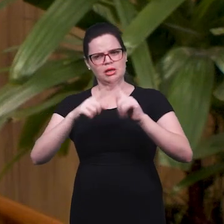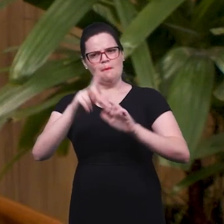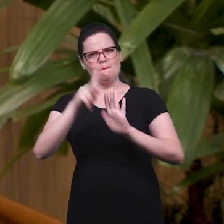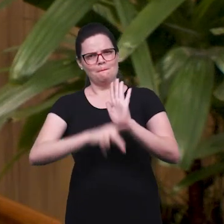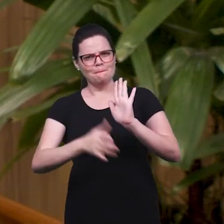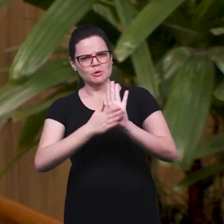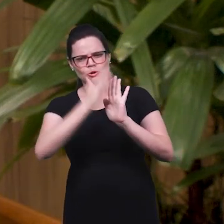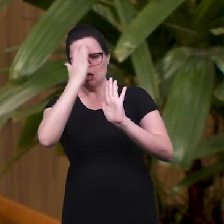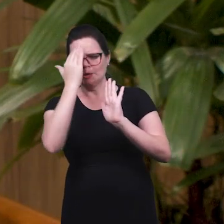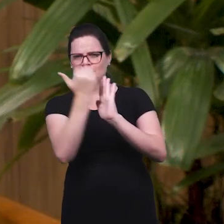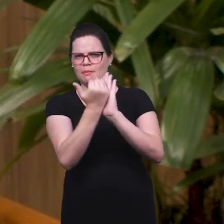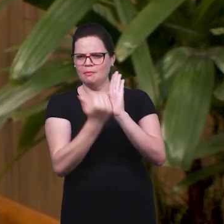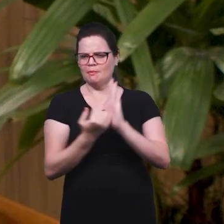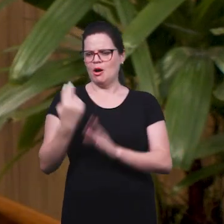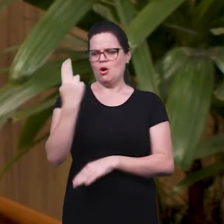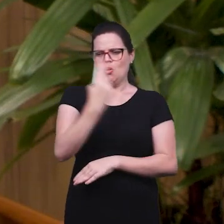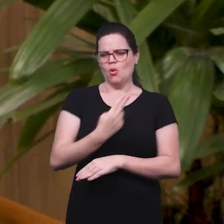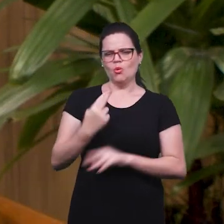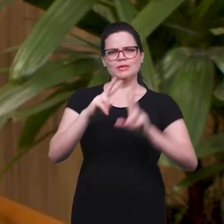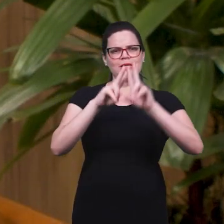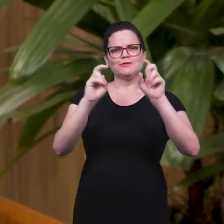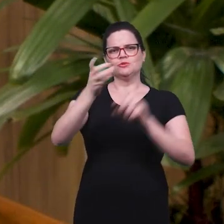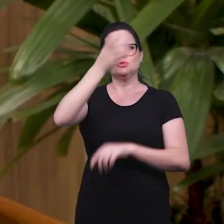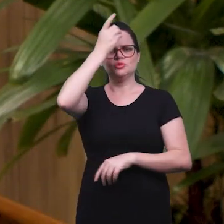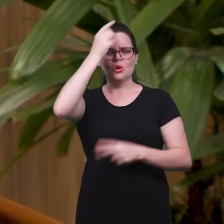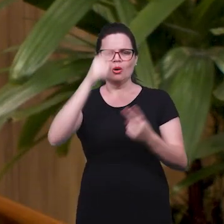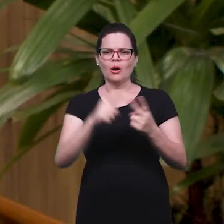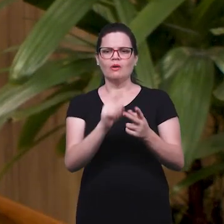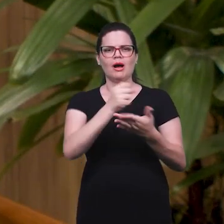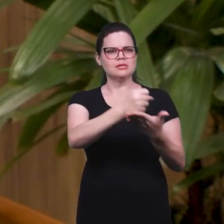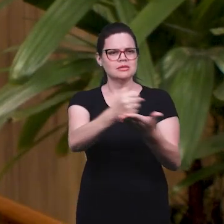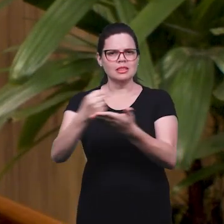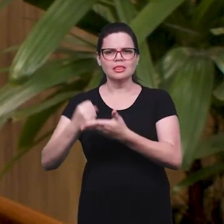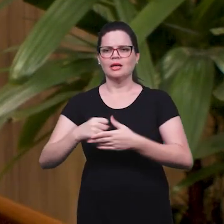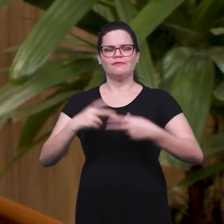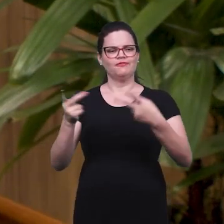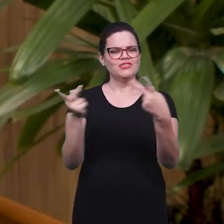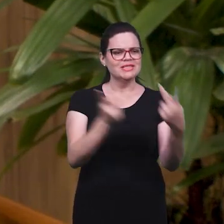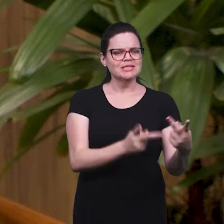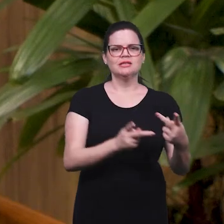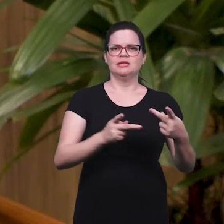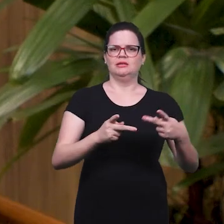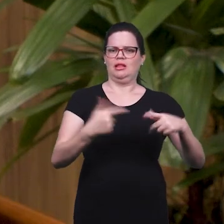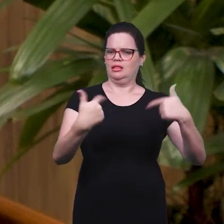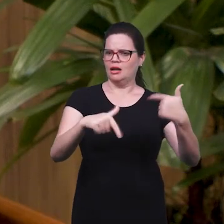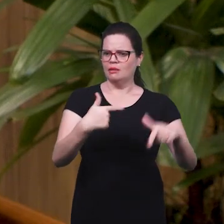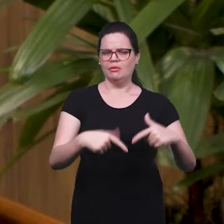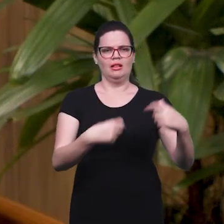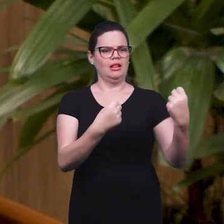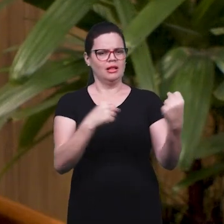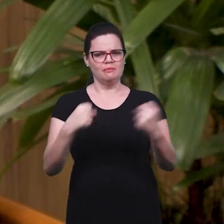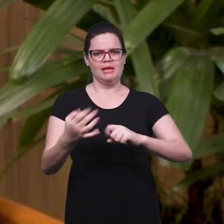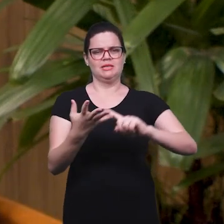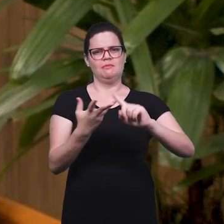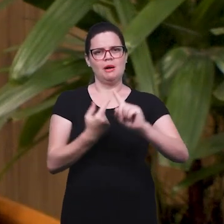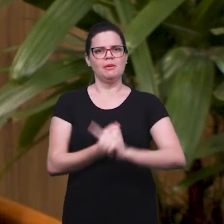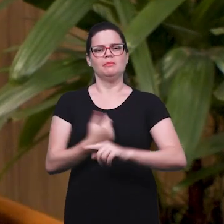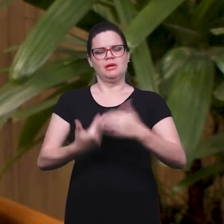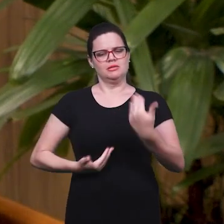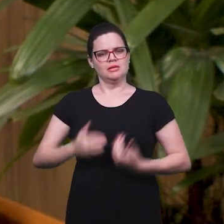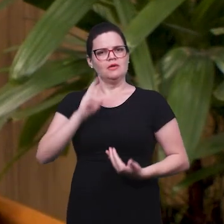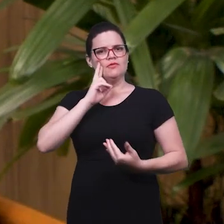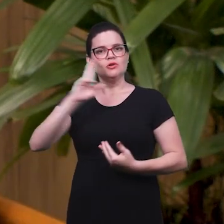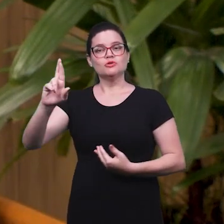usa as nossas vidas num dom espiritual, numa assistência, numa visita. Em servir ao Senhor está o